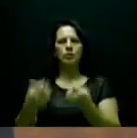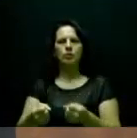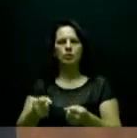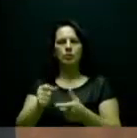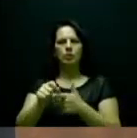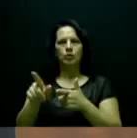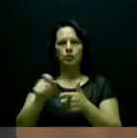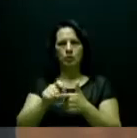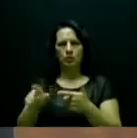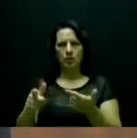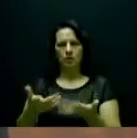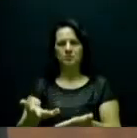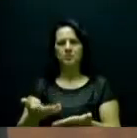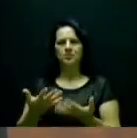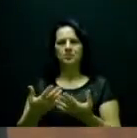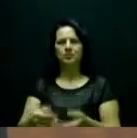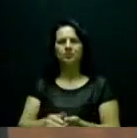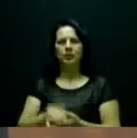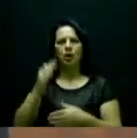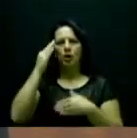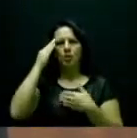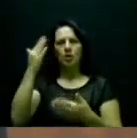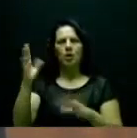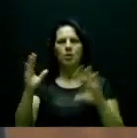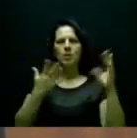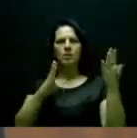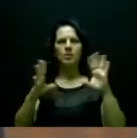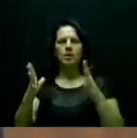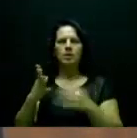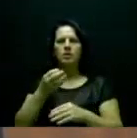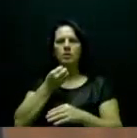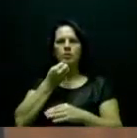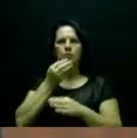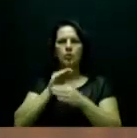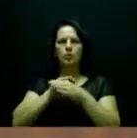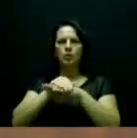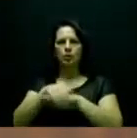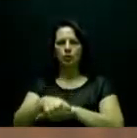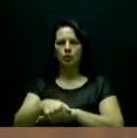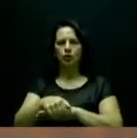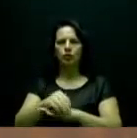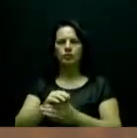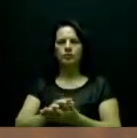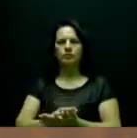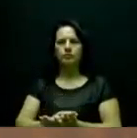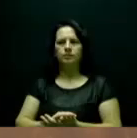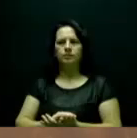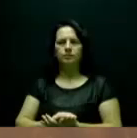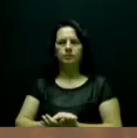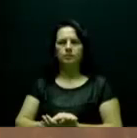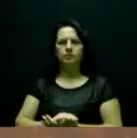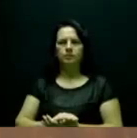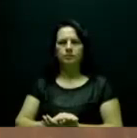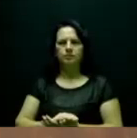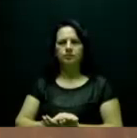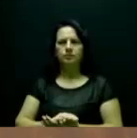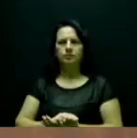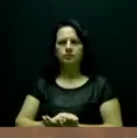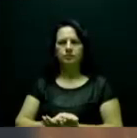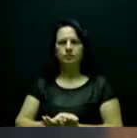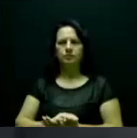auxílio moradia. Perfeito, presidente. Muito obrigado. Parabéns pelo trabalho. Uma boa noite. Obrigado. Boa noite. Um abraço. Parabéns a vocês também pelo trabalho.